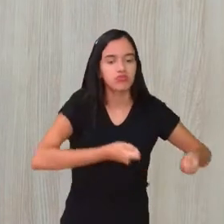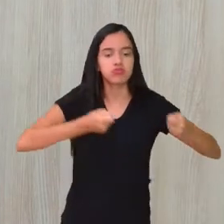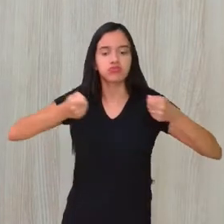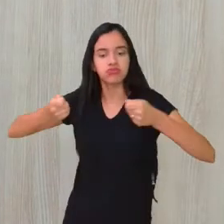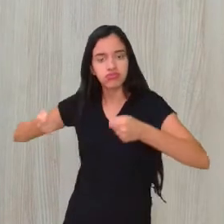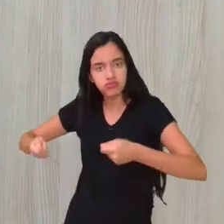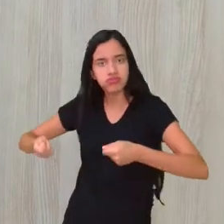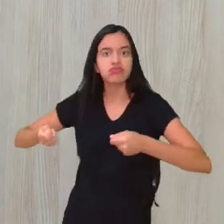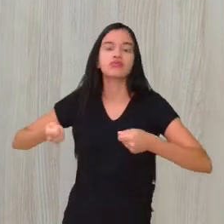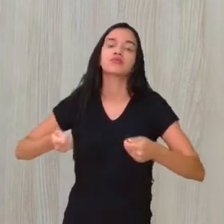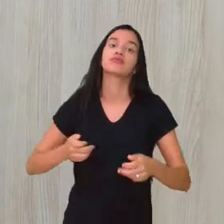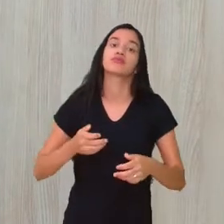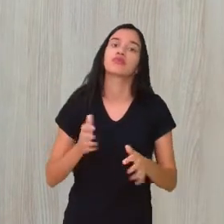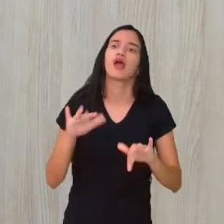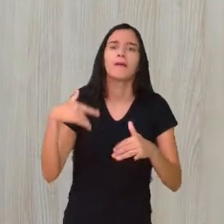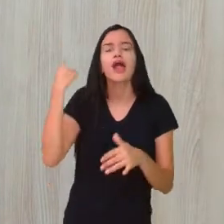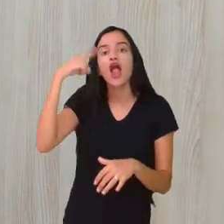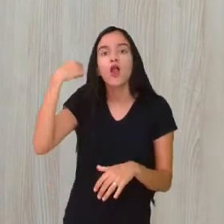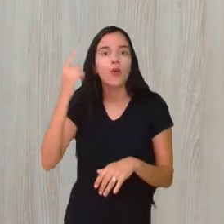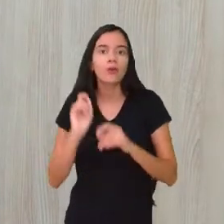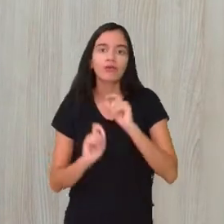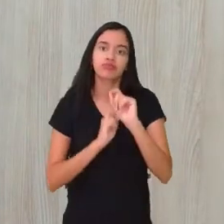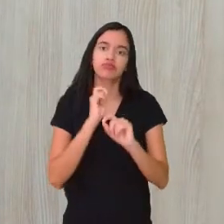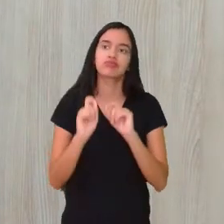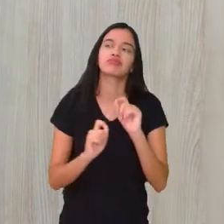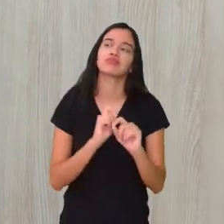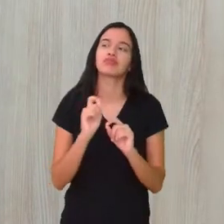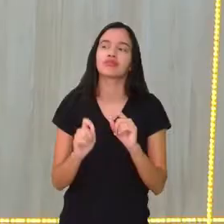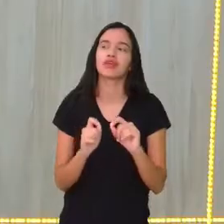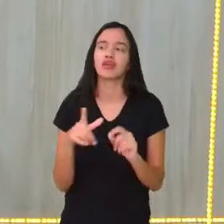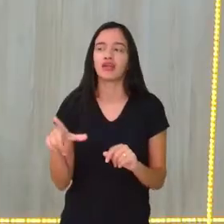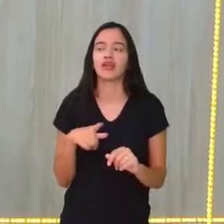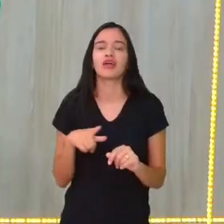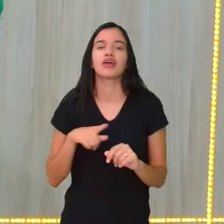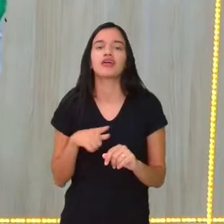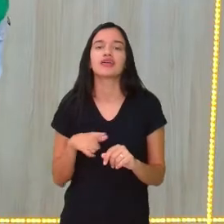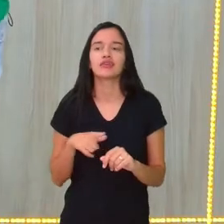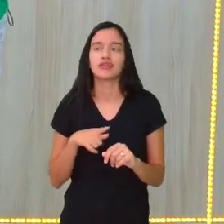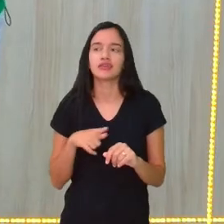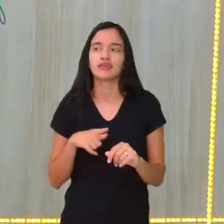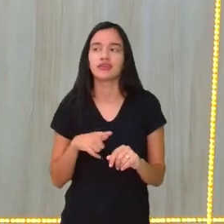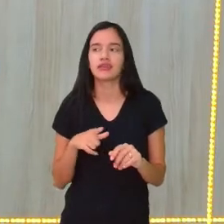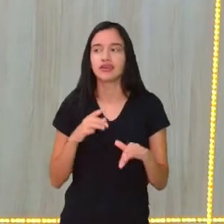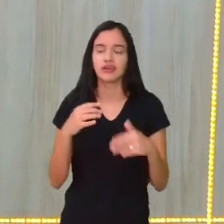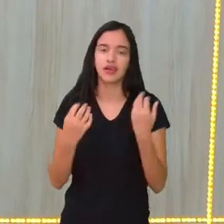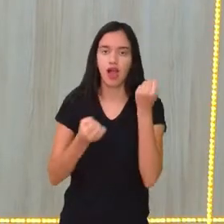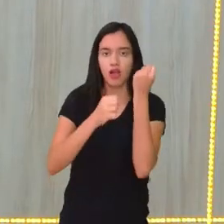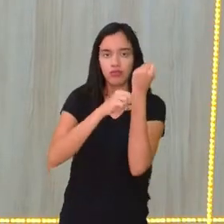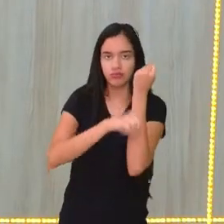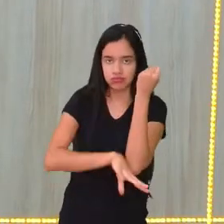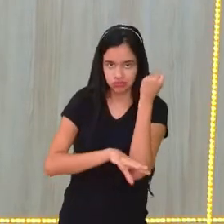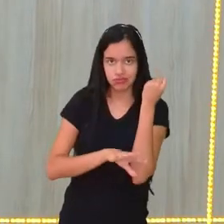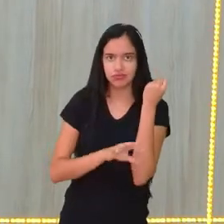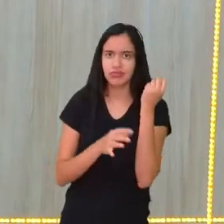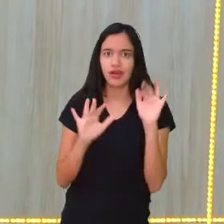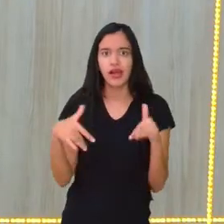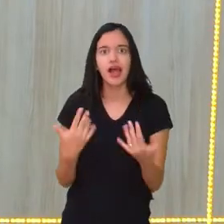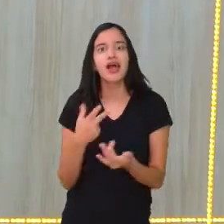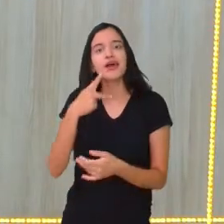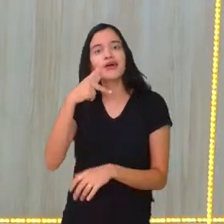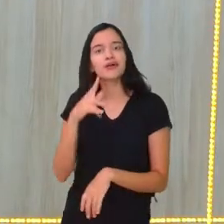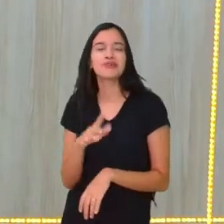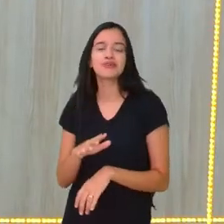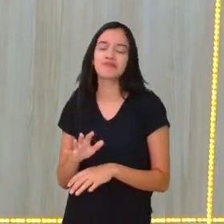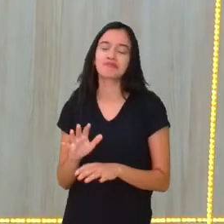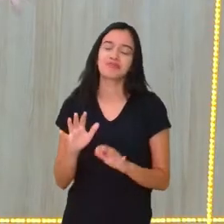servis. Mas é louco que eles ainda pegam o aparelhinho para fazer o som. O som das né? bufas. O som do peido mesmo,